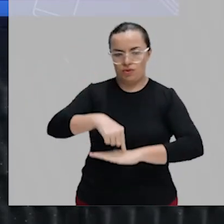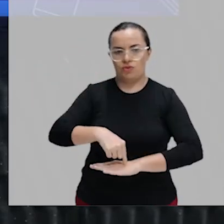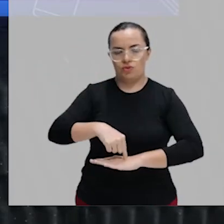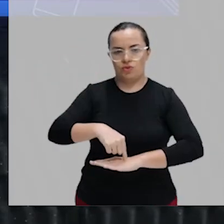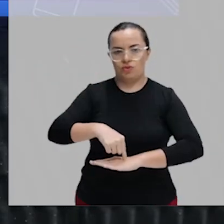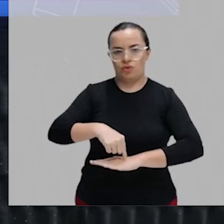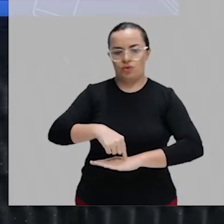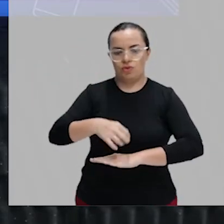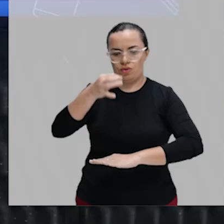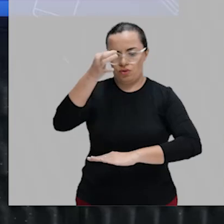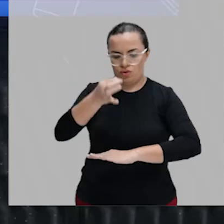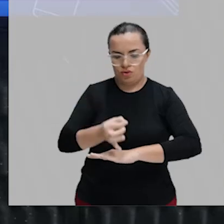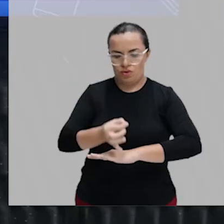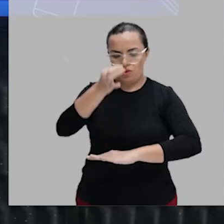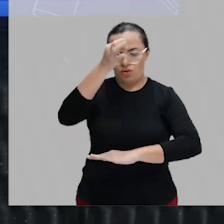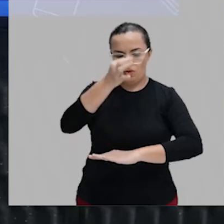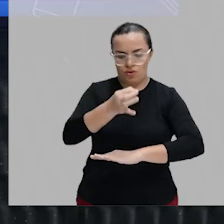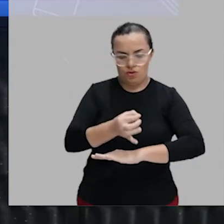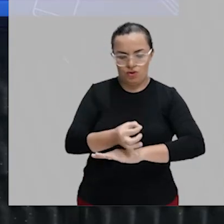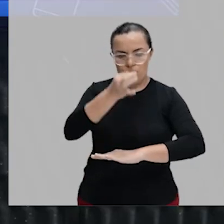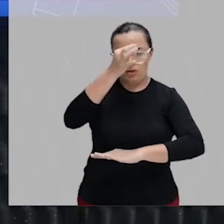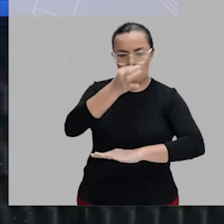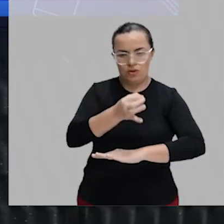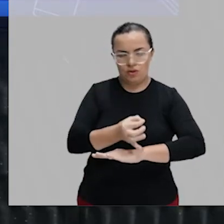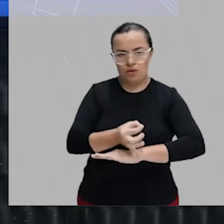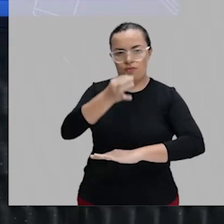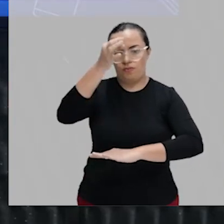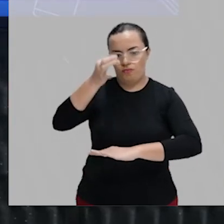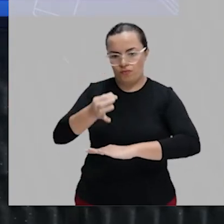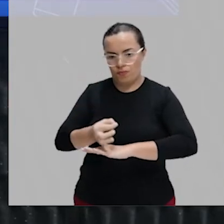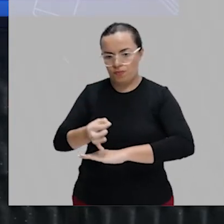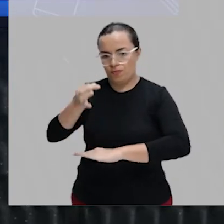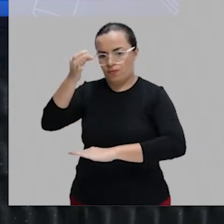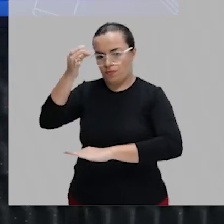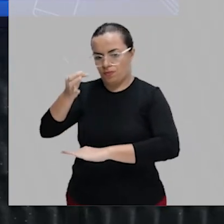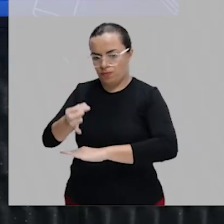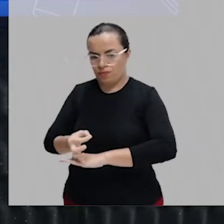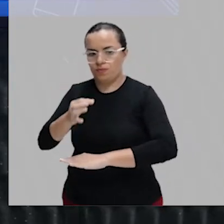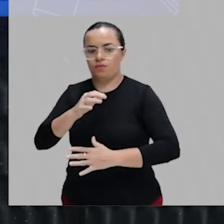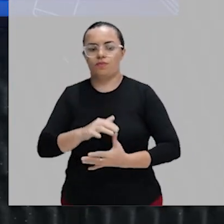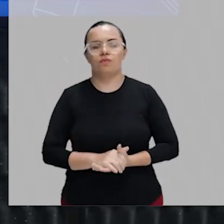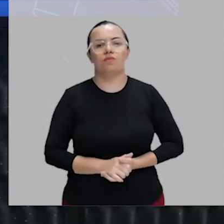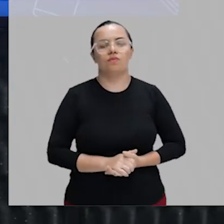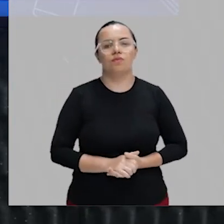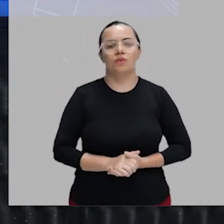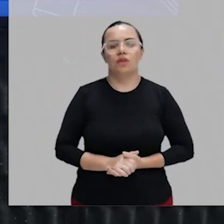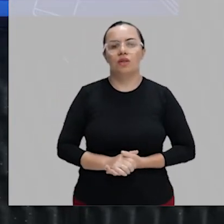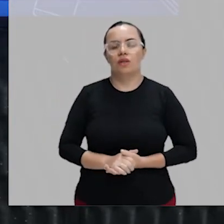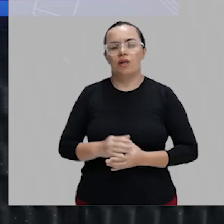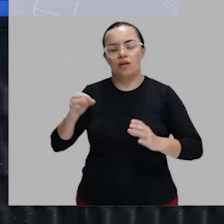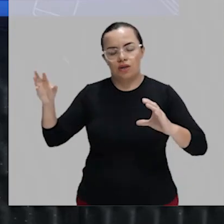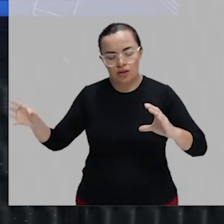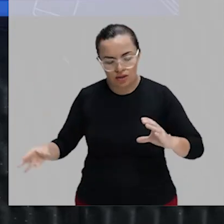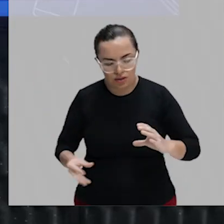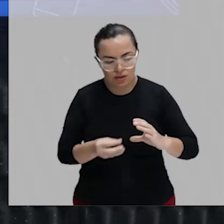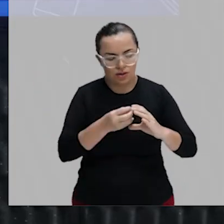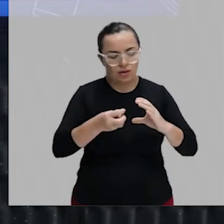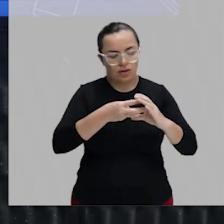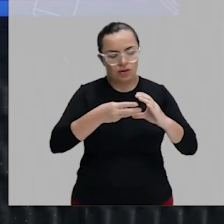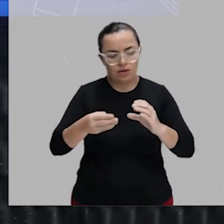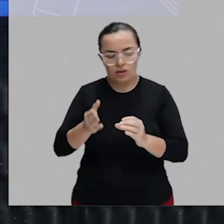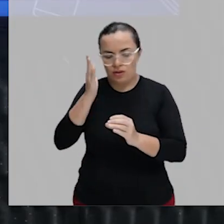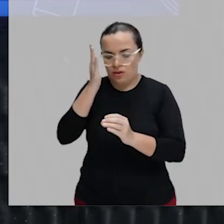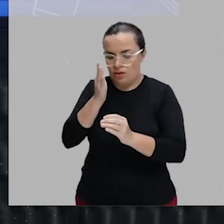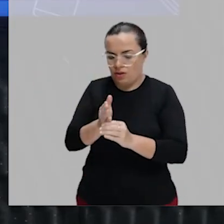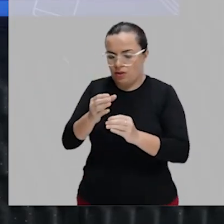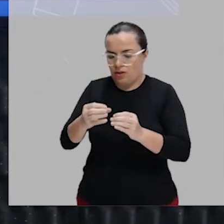graus, como vocês podem ver aqui. Esses centríolos ficam na célula, quando a célula vai se dividir, esses